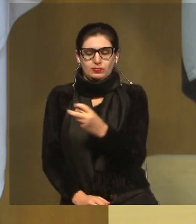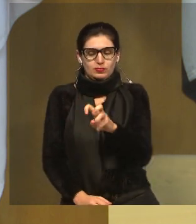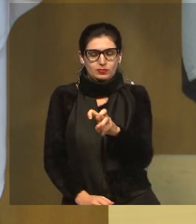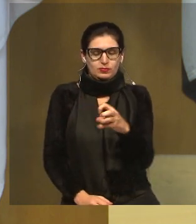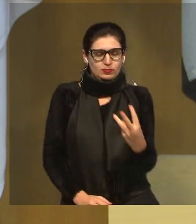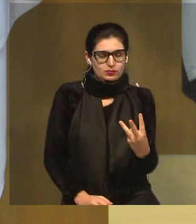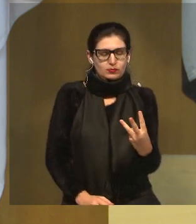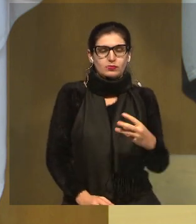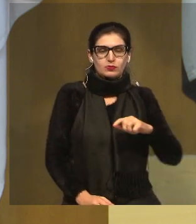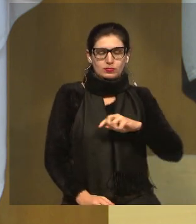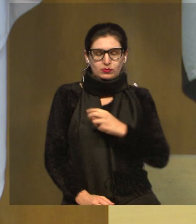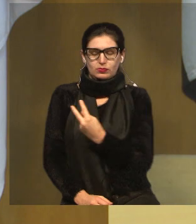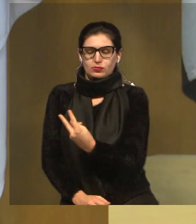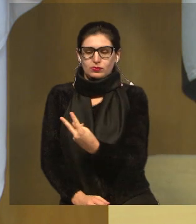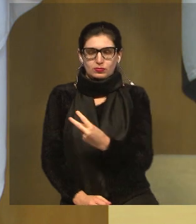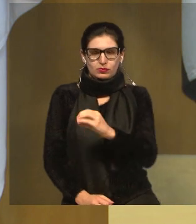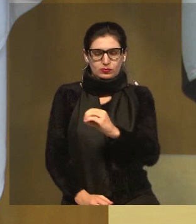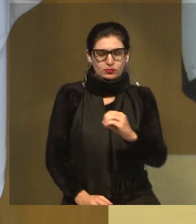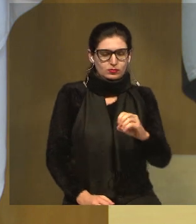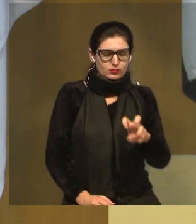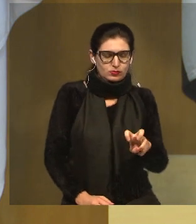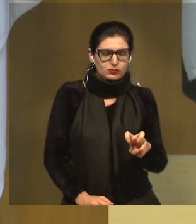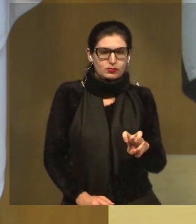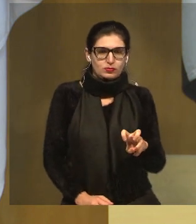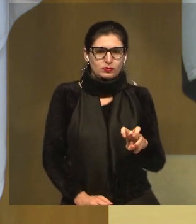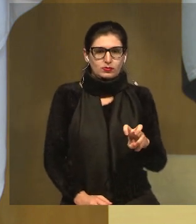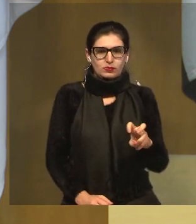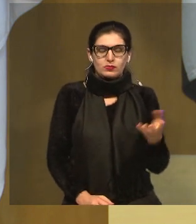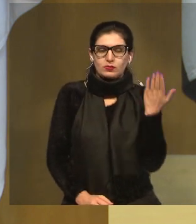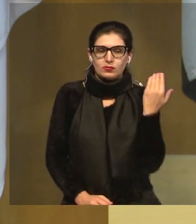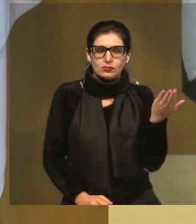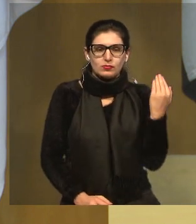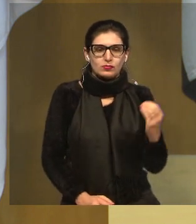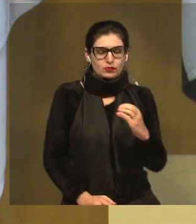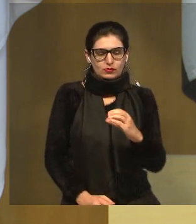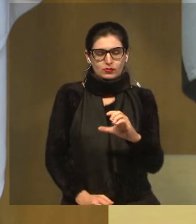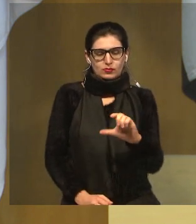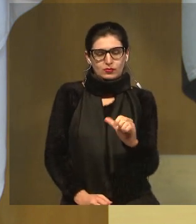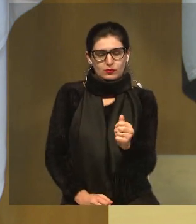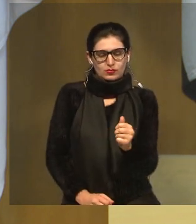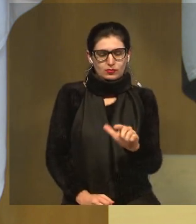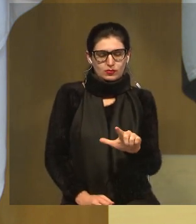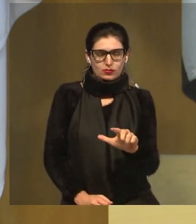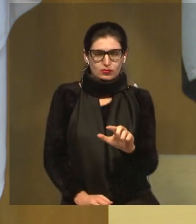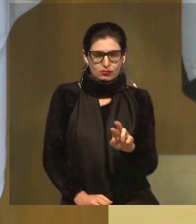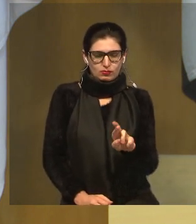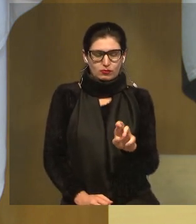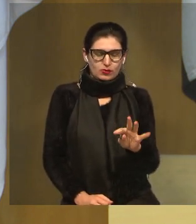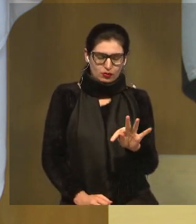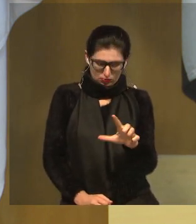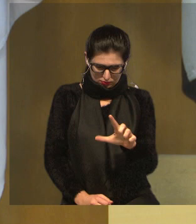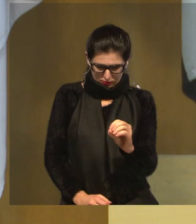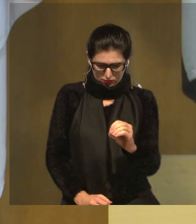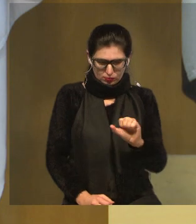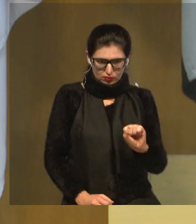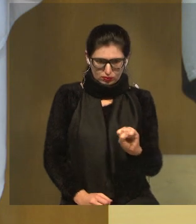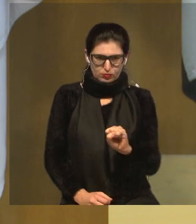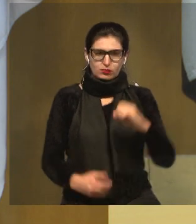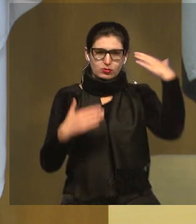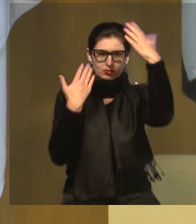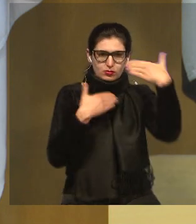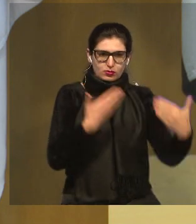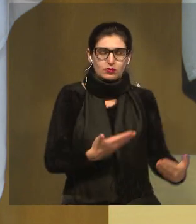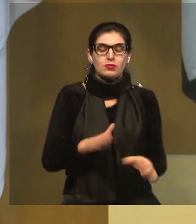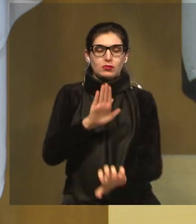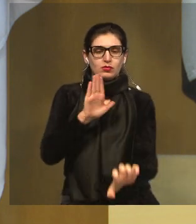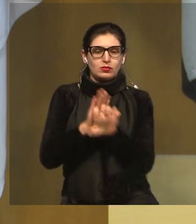de 2005, de autoria do vereador à época, José Carlos Diogo, instituiu a sessão solene em homenagem ao